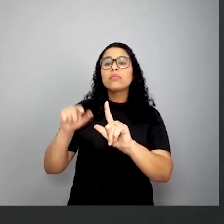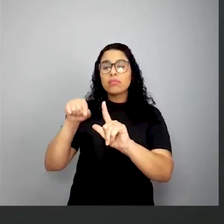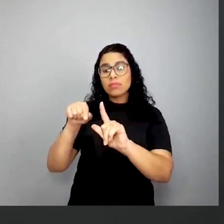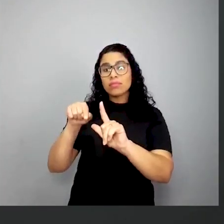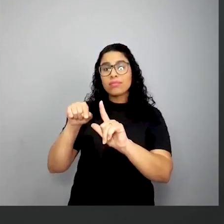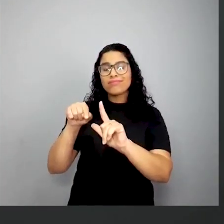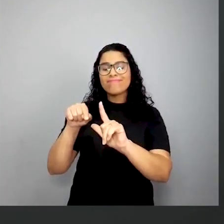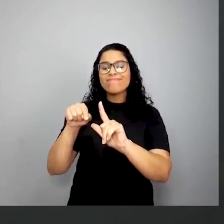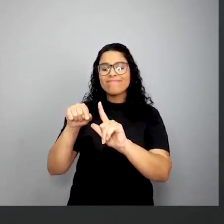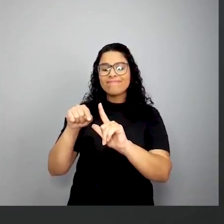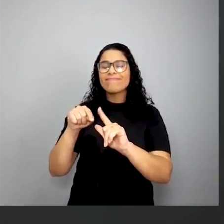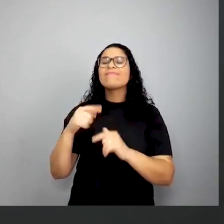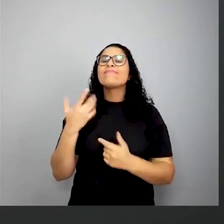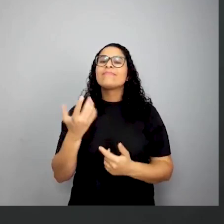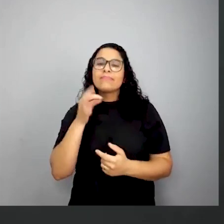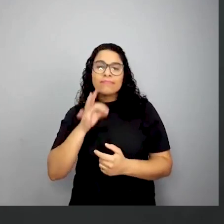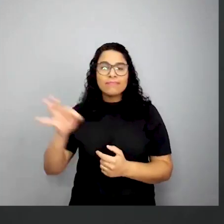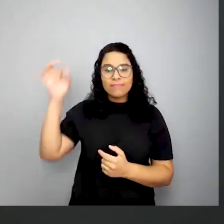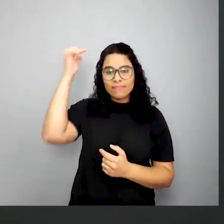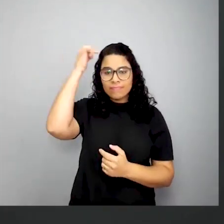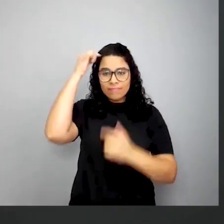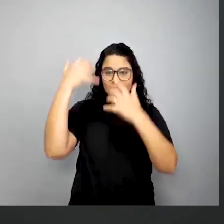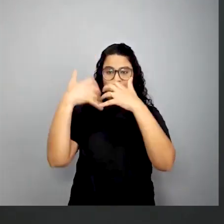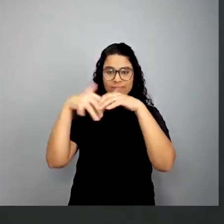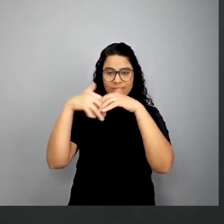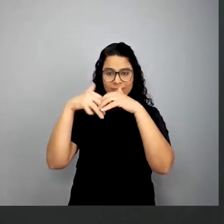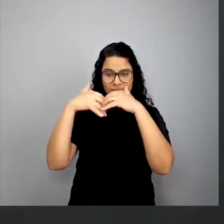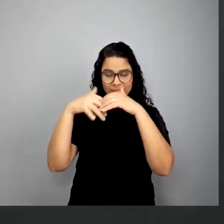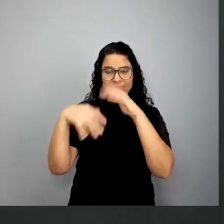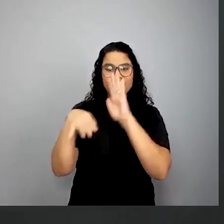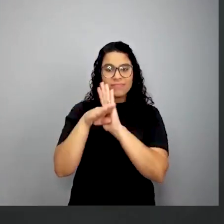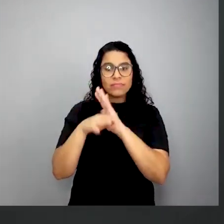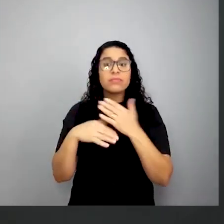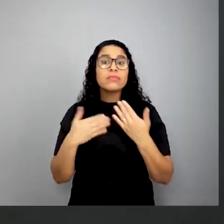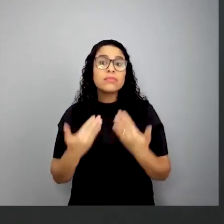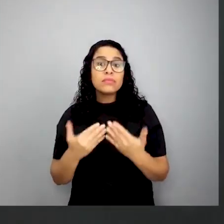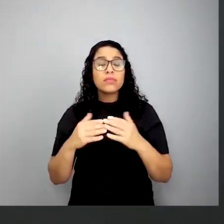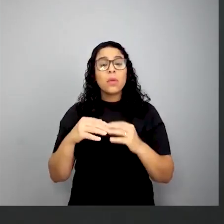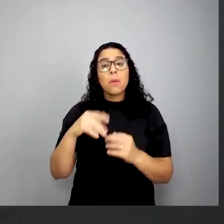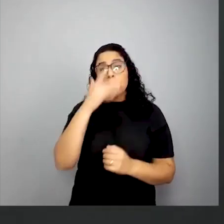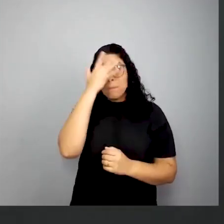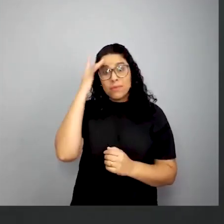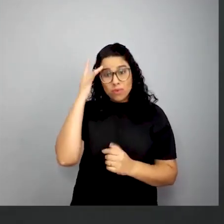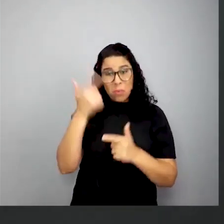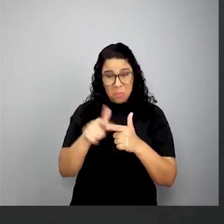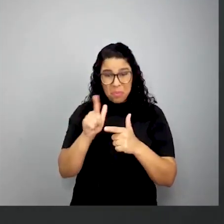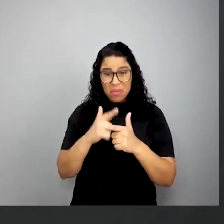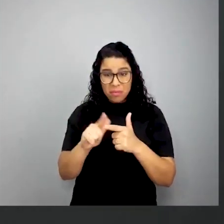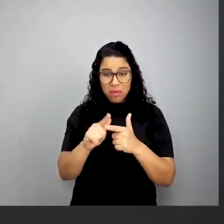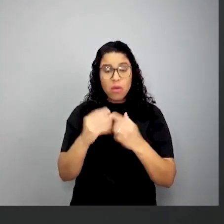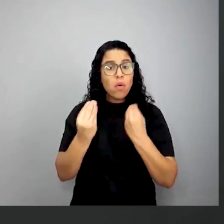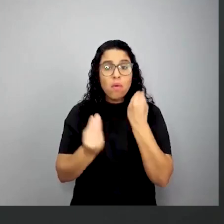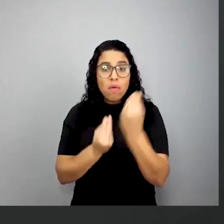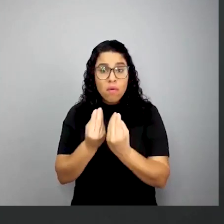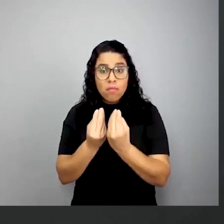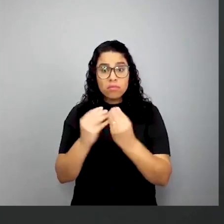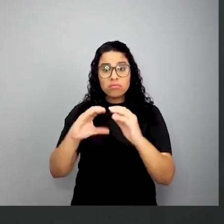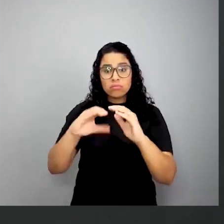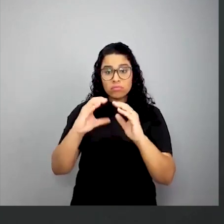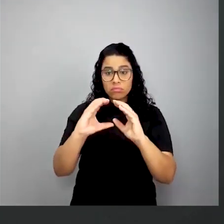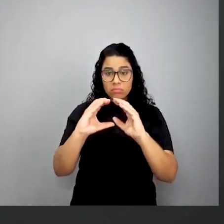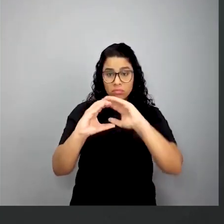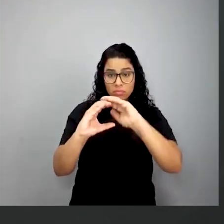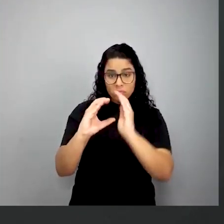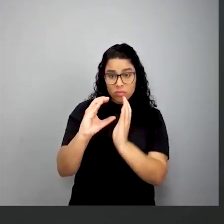formada, leva no nervo e chega no nosso cérebro. Olha o que acontece com o míope. A imagem ela não é formada lá atrás, ela é